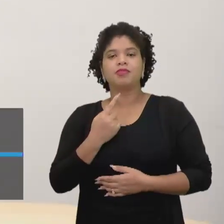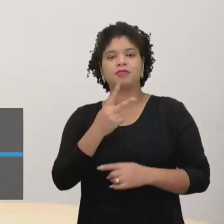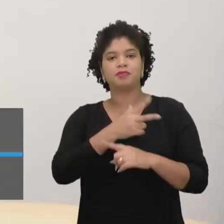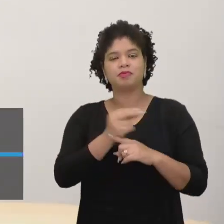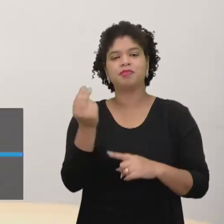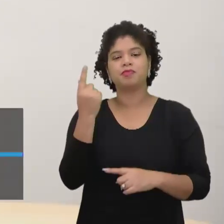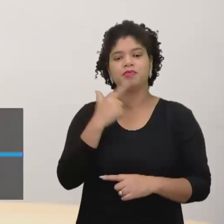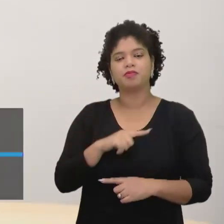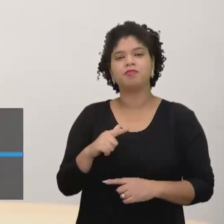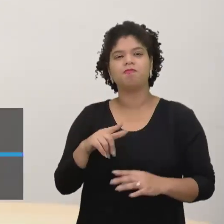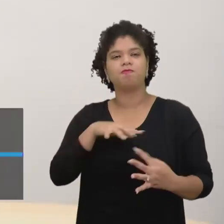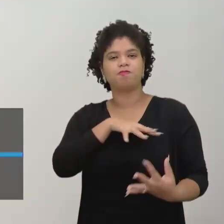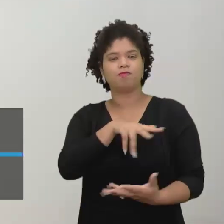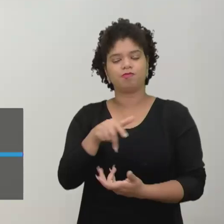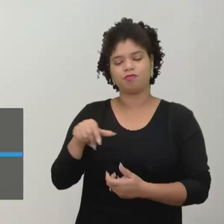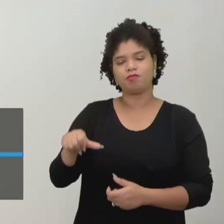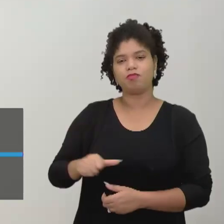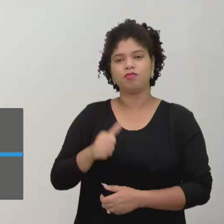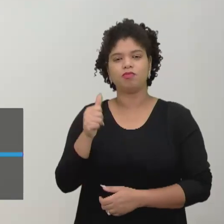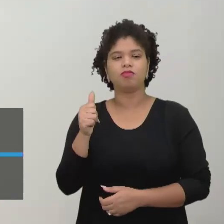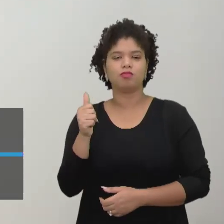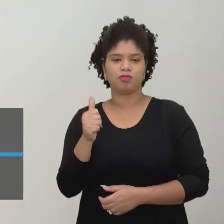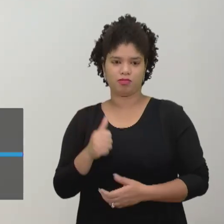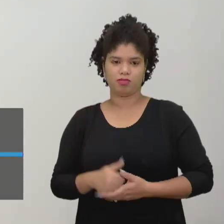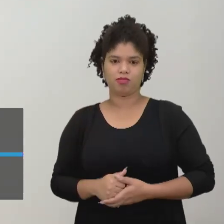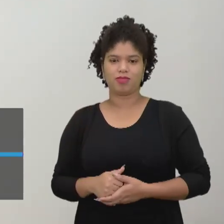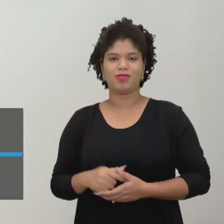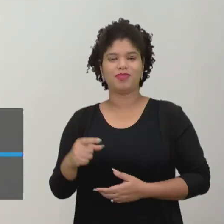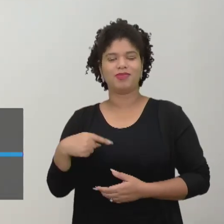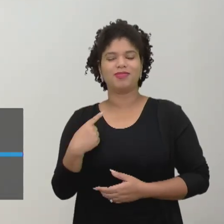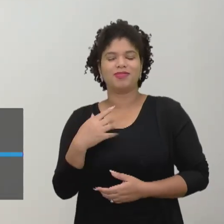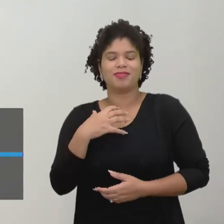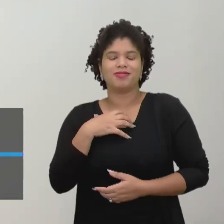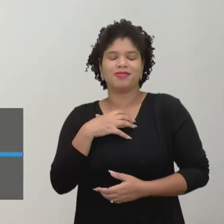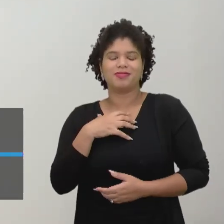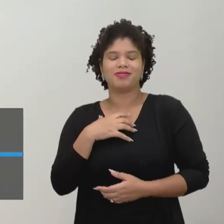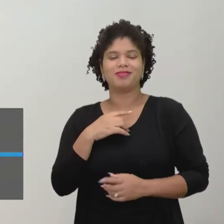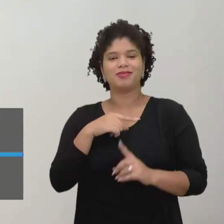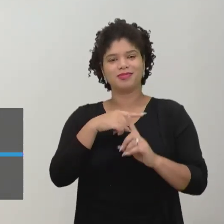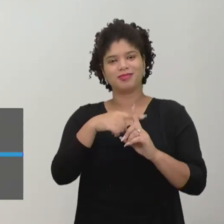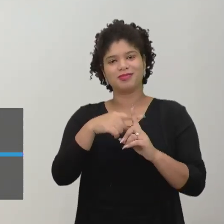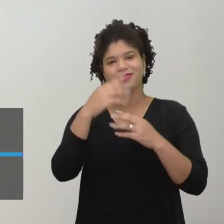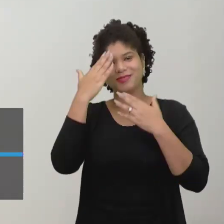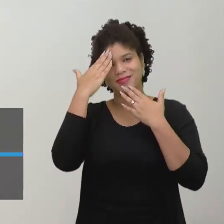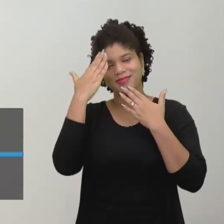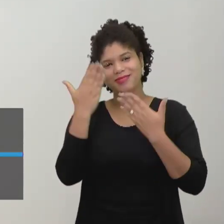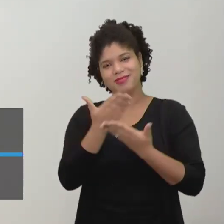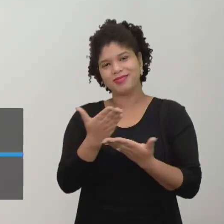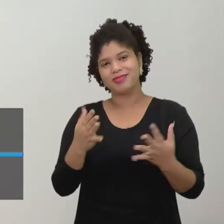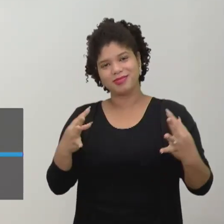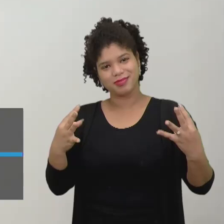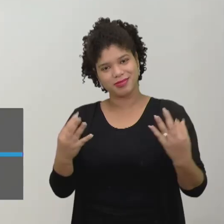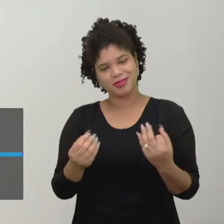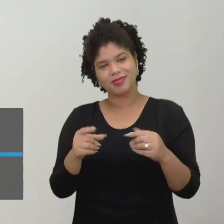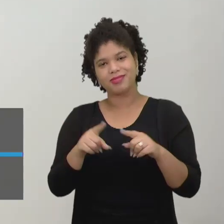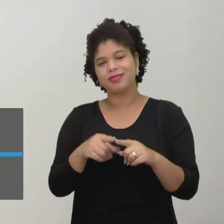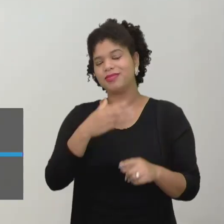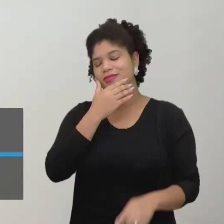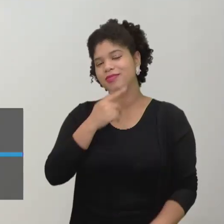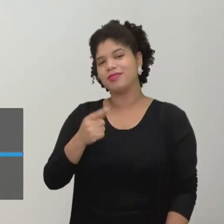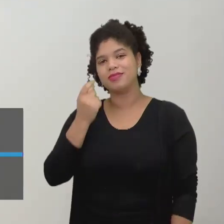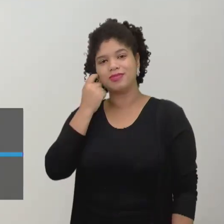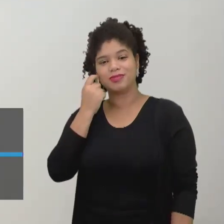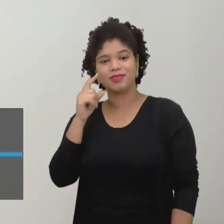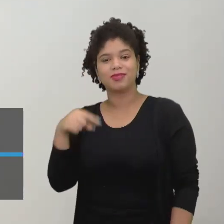um mundo mais justo. E é nessa pegada extremamente otimista que eu me despeço de vocês, agradecendo o Anderson, e a gente se